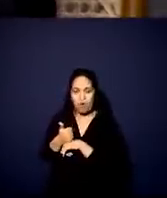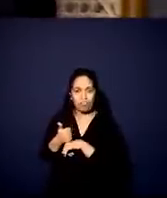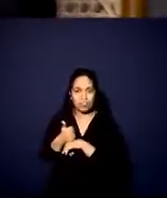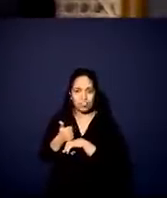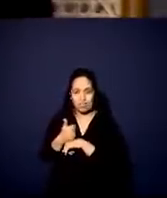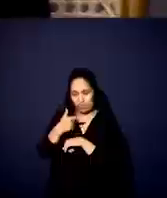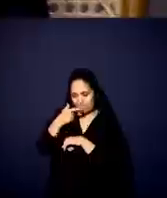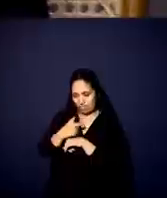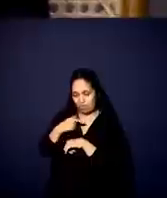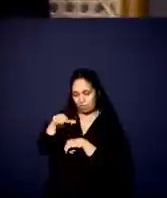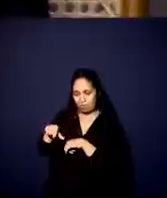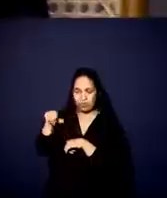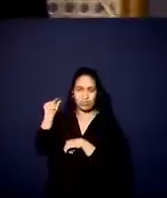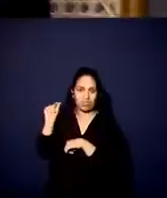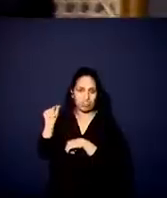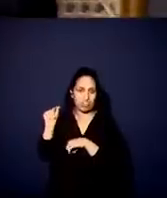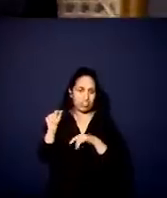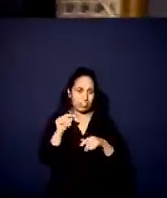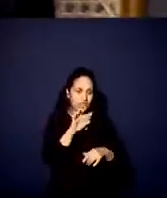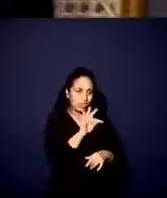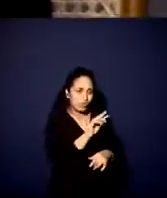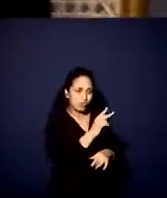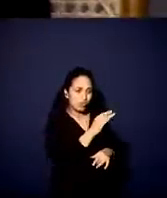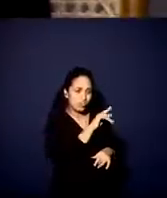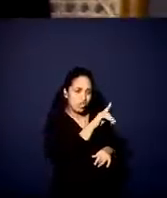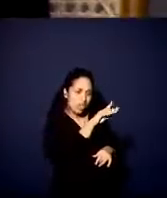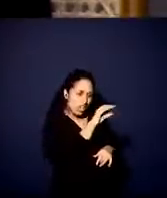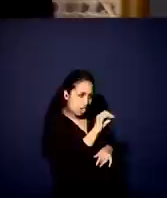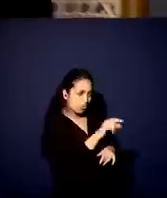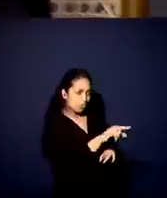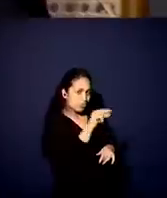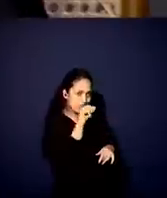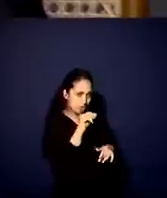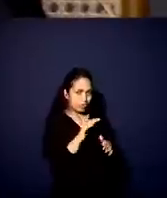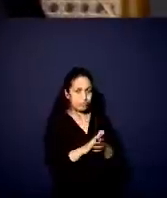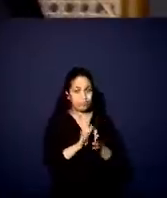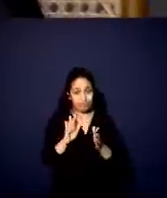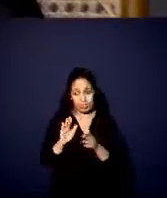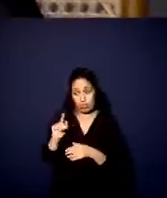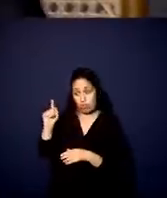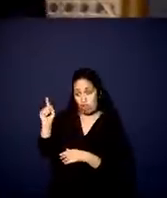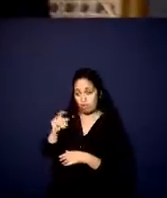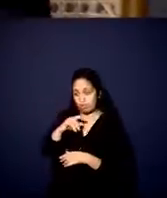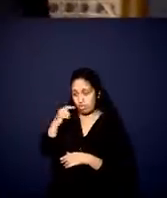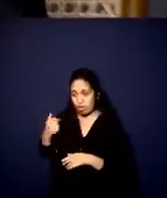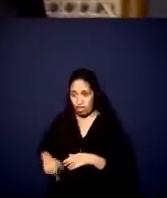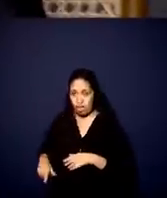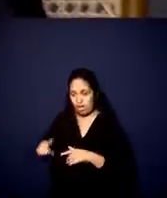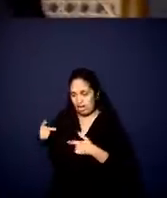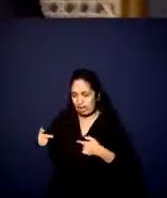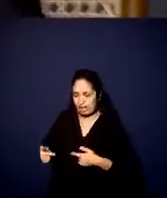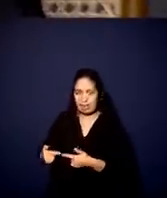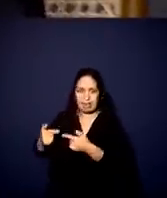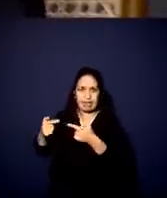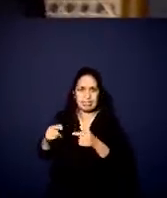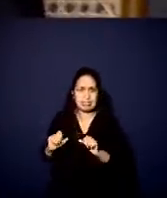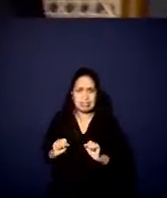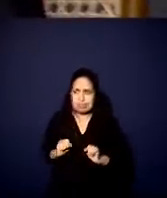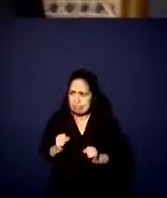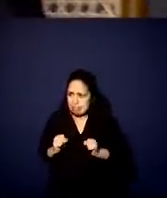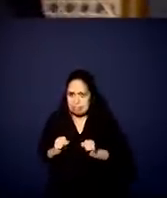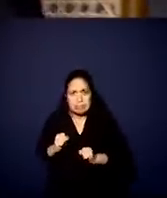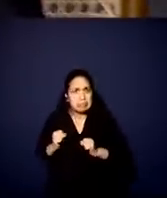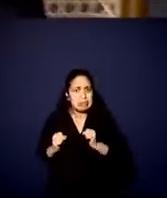que eu escolhi na vida e o Tiago escolheu na vida porque no mundo em que tem guerra na Ucrânia tensão geopolítica